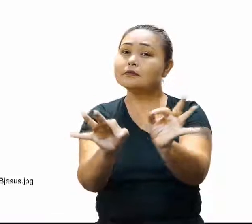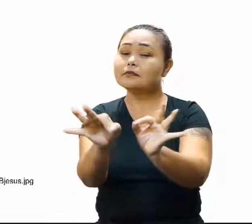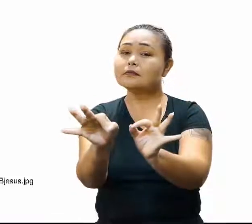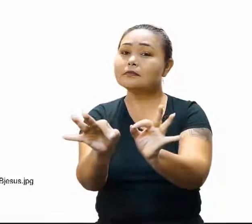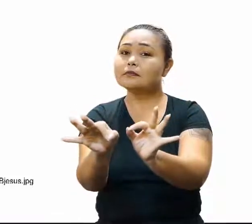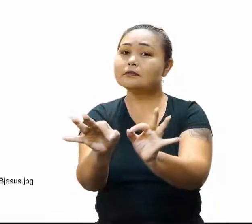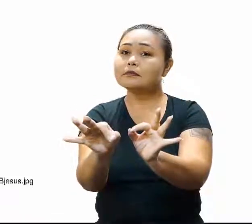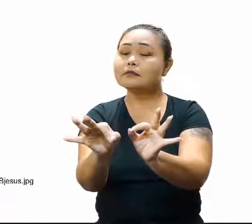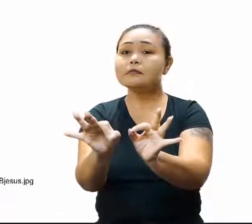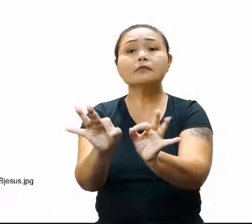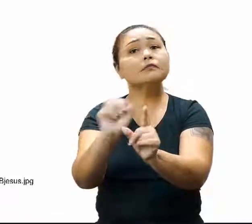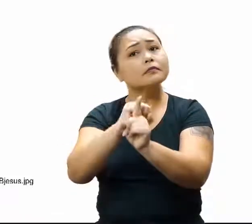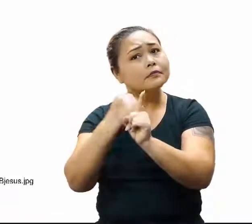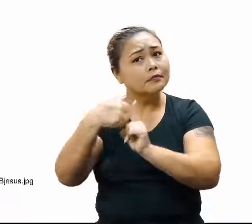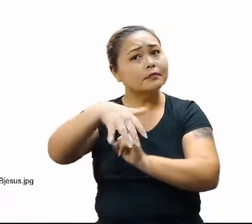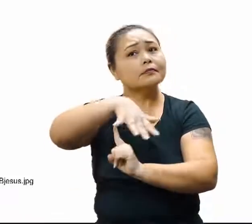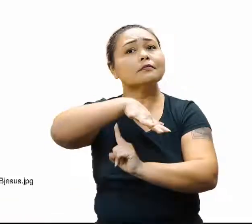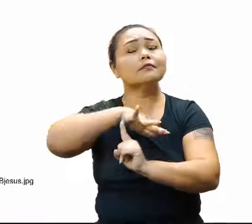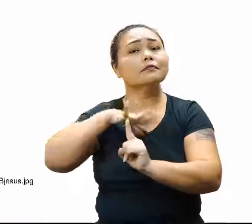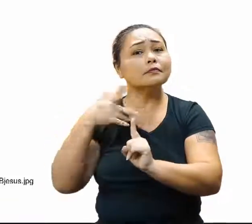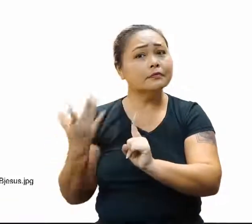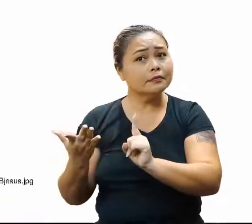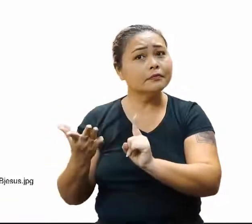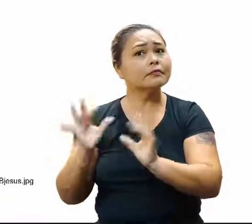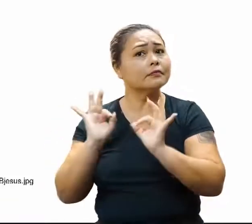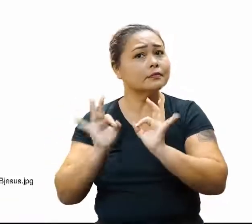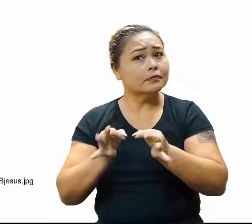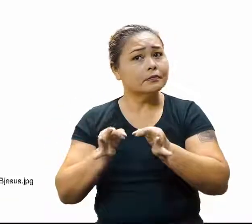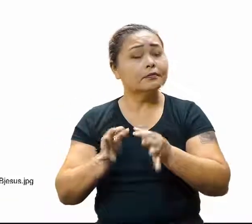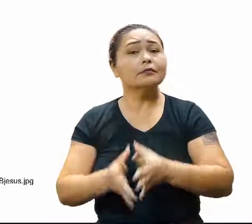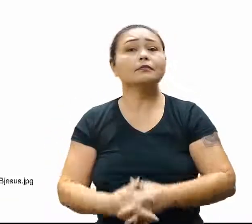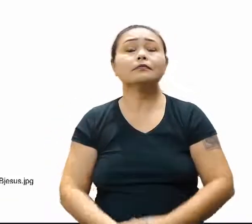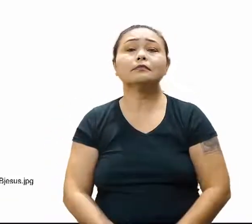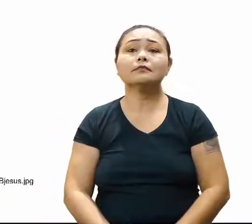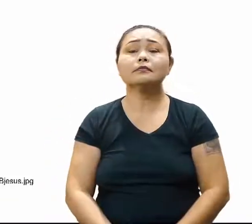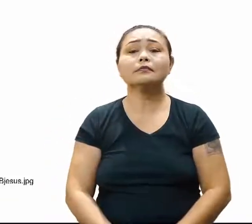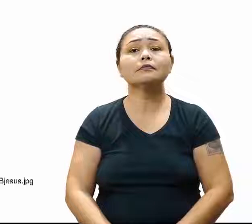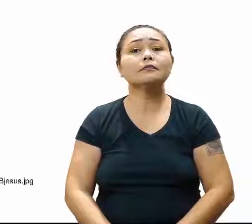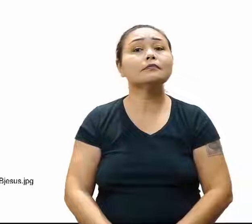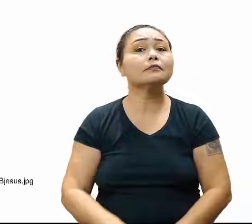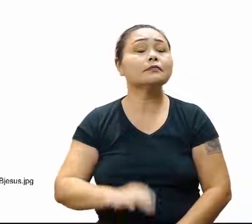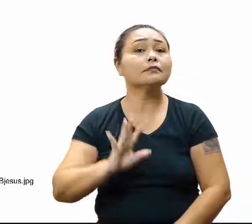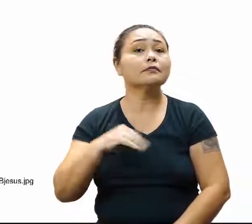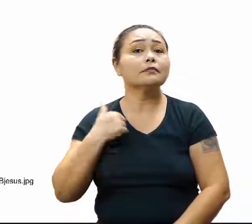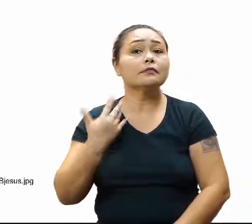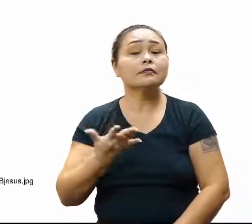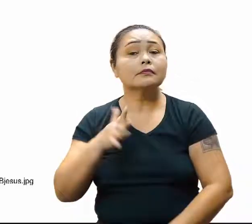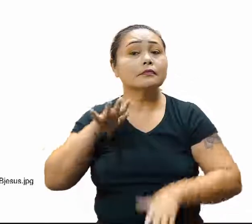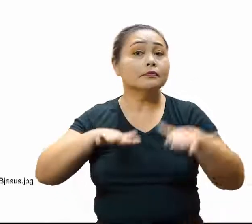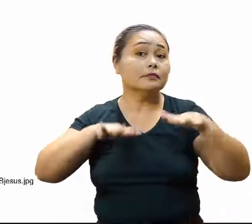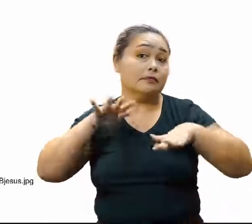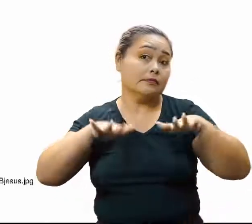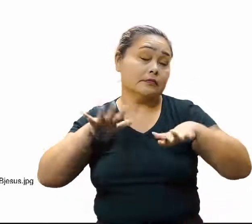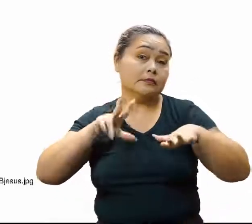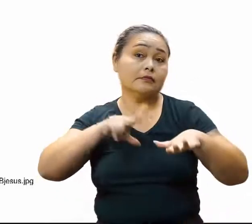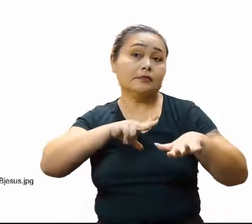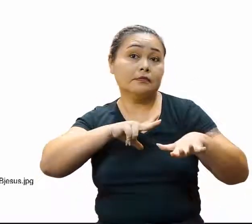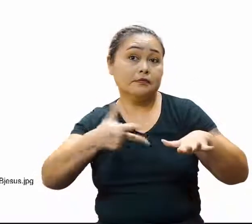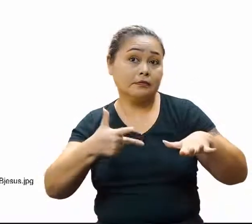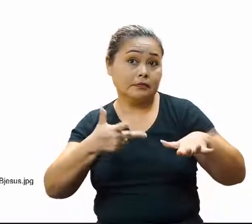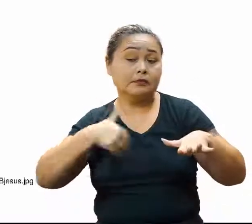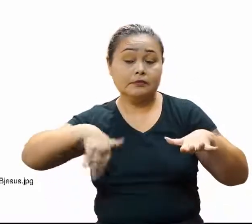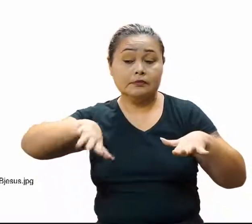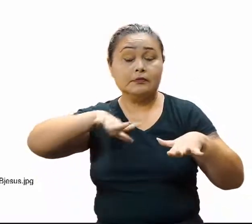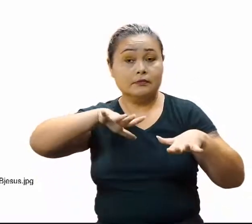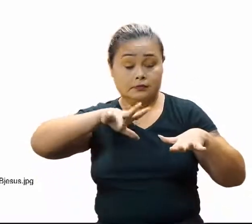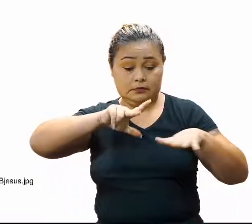a sociedade. Certo? E, claro que alguns portugueses